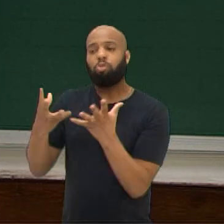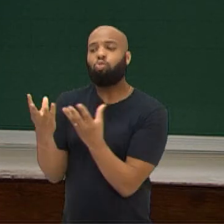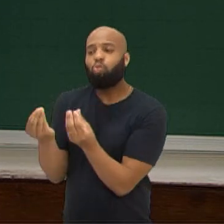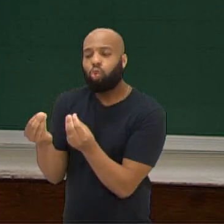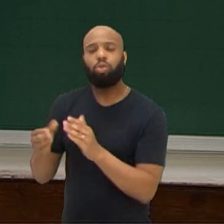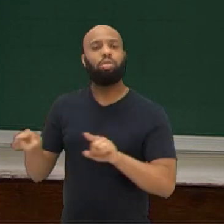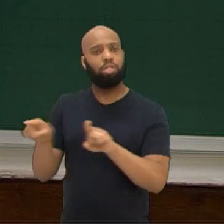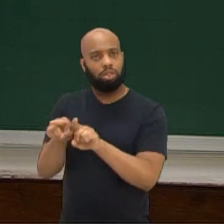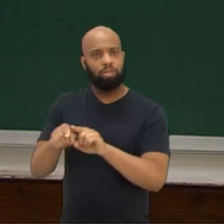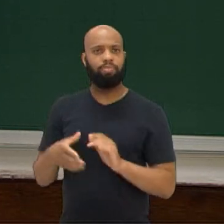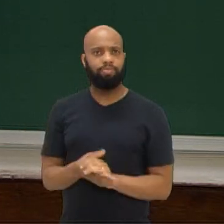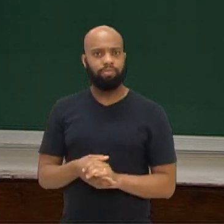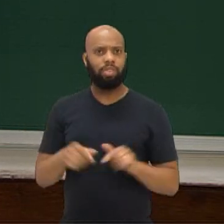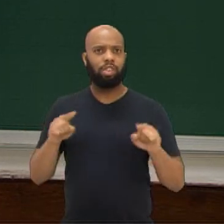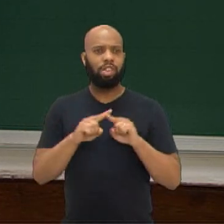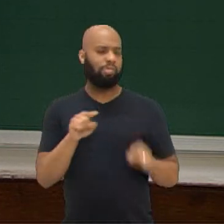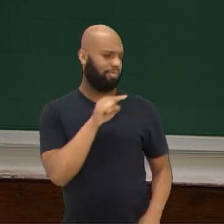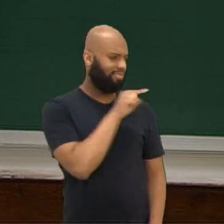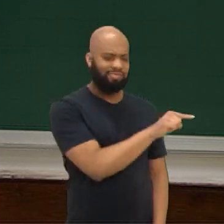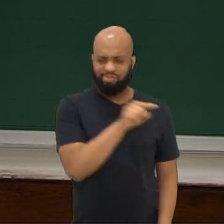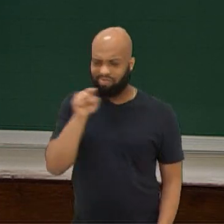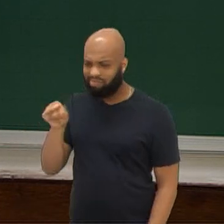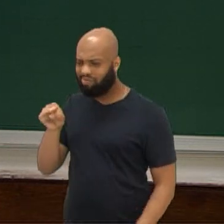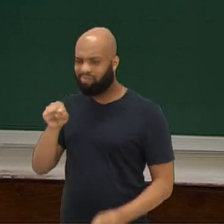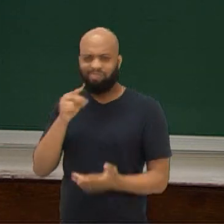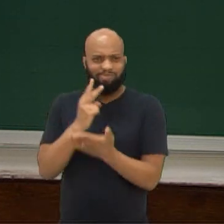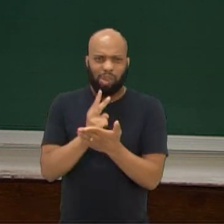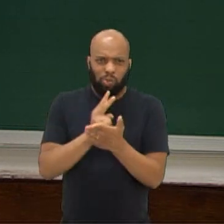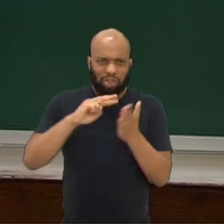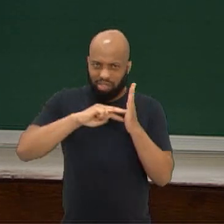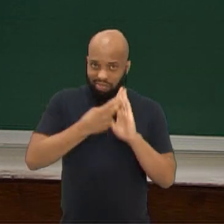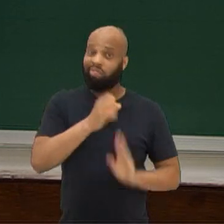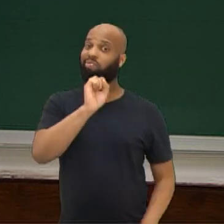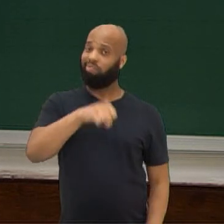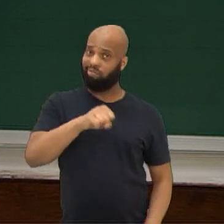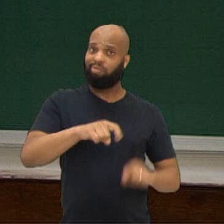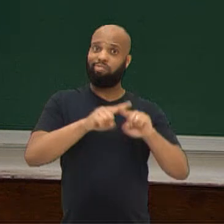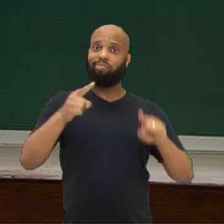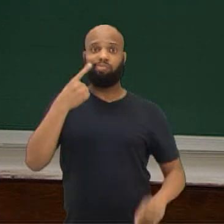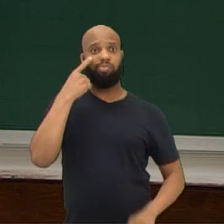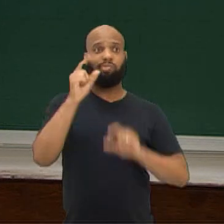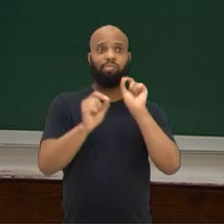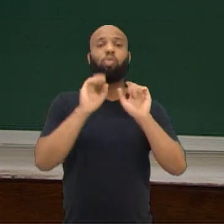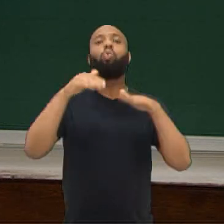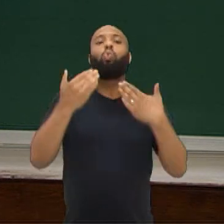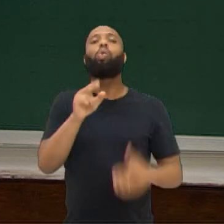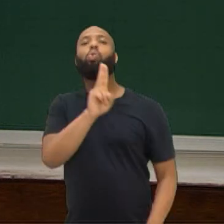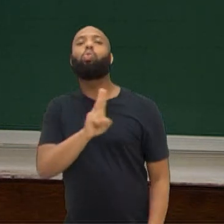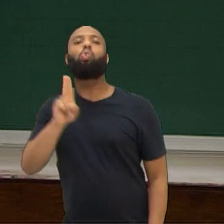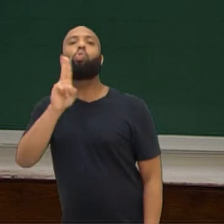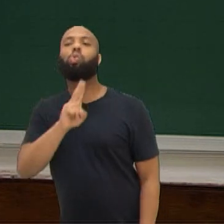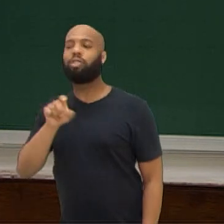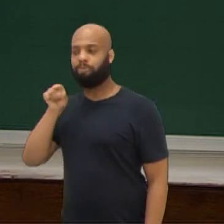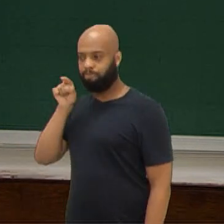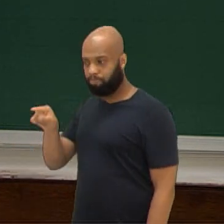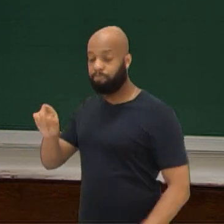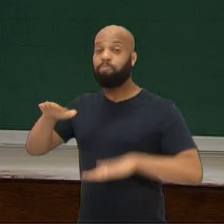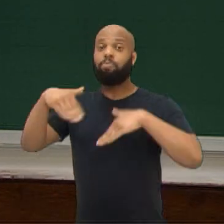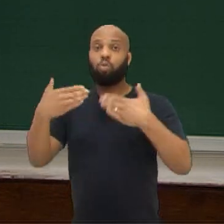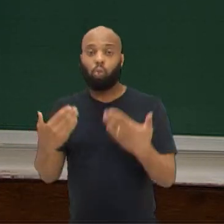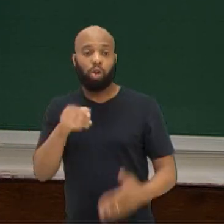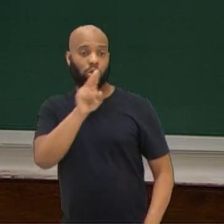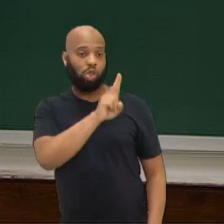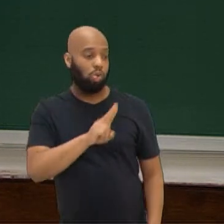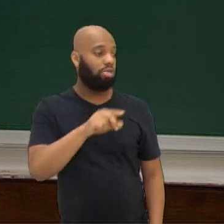assim, professor? Muy e muito significam muito. Então é aí que nós vamos observar quando que as palavras são utilizadas mesmo